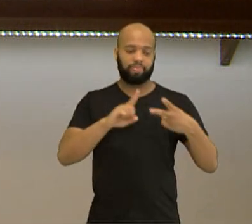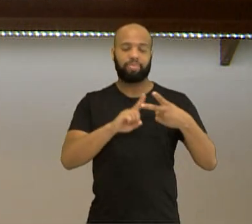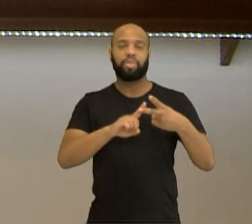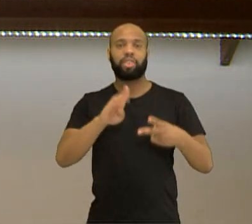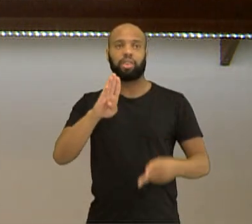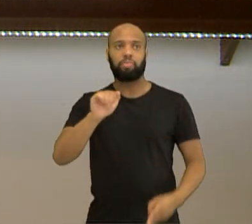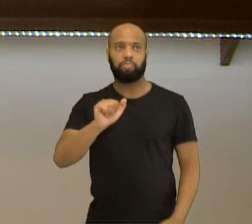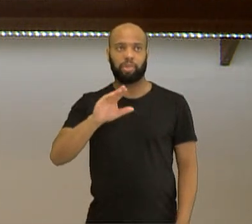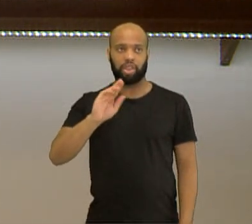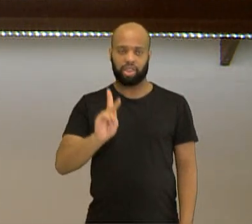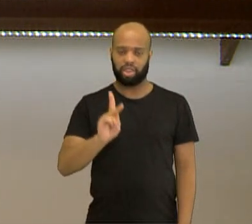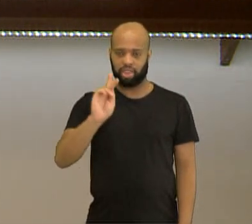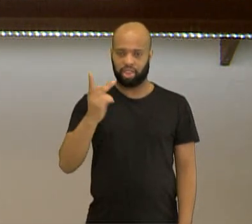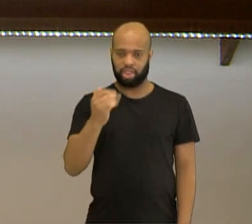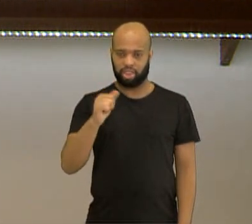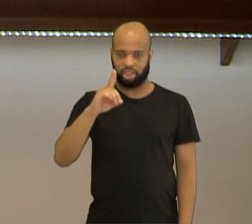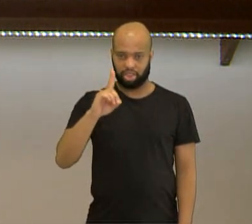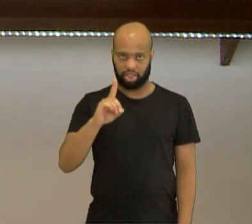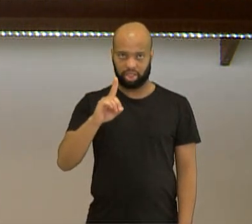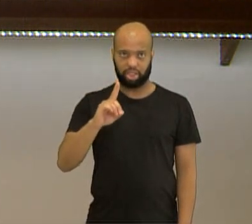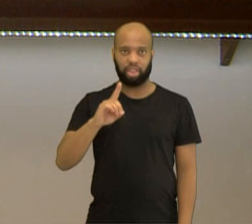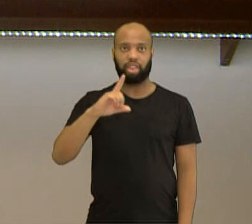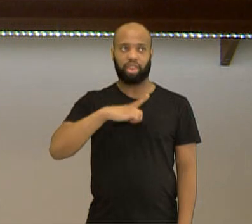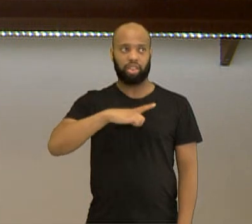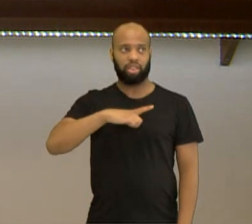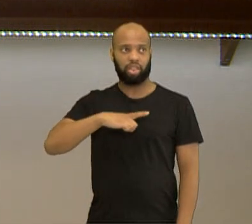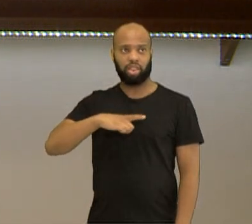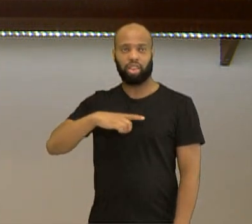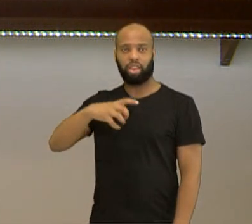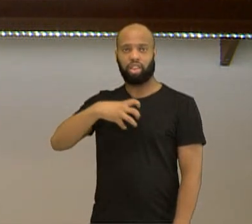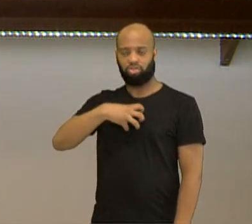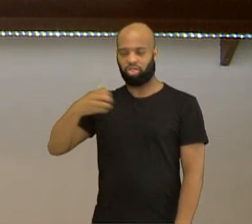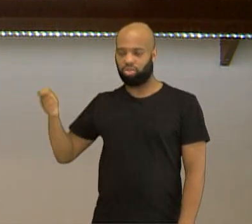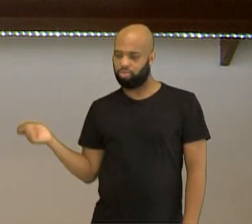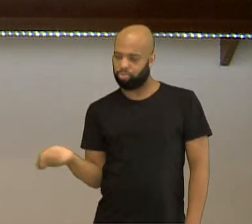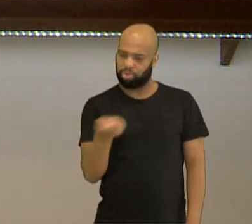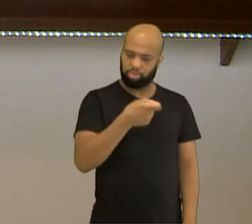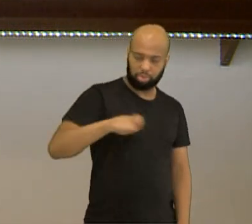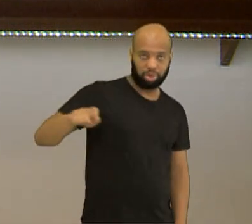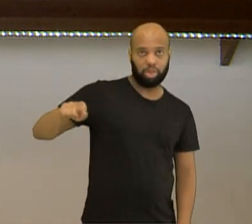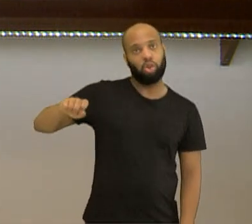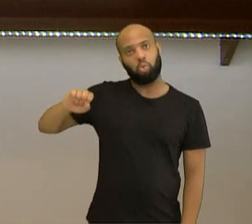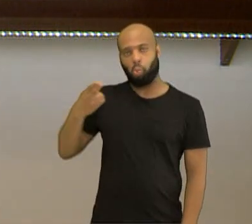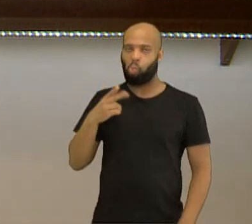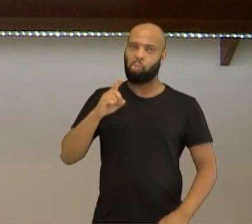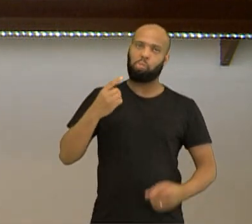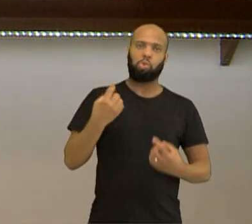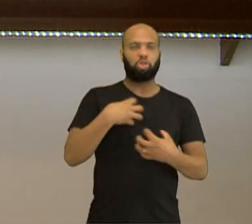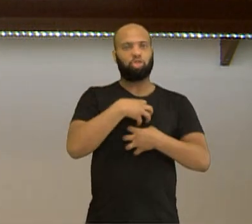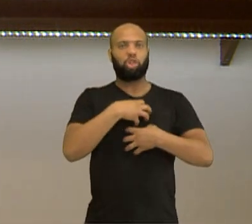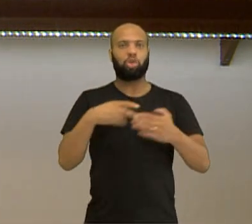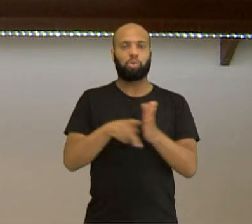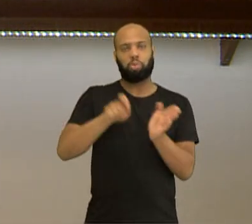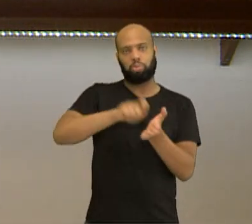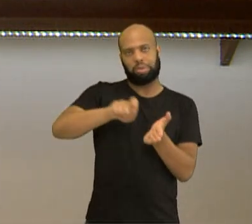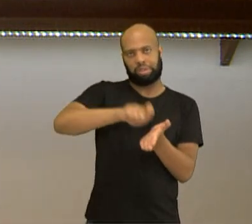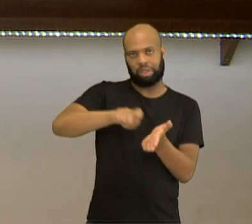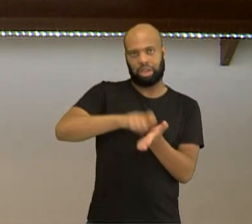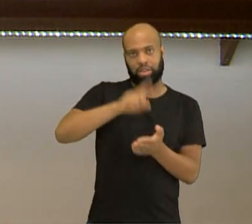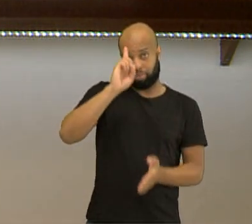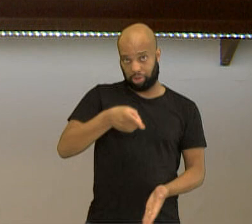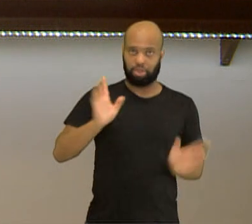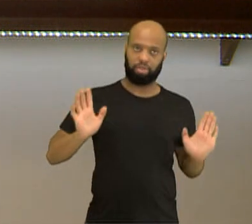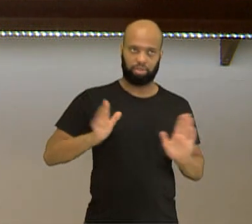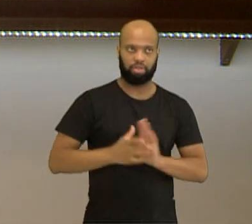é no meu direito, onde eu tenho ali a mobilidade. E o backhand é do outro lado esquerdo, tá